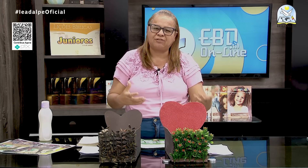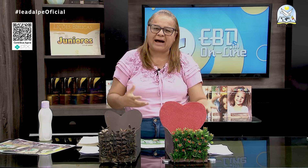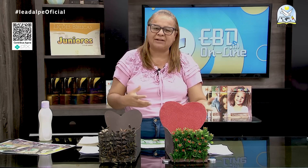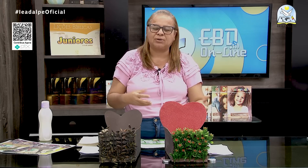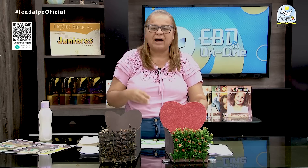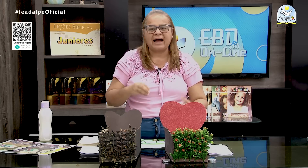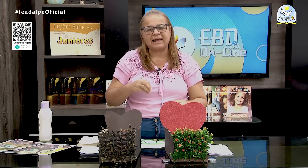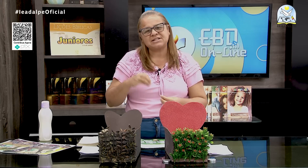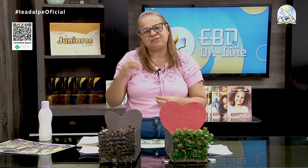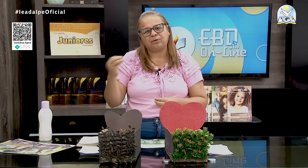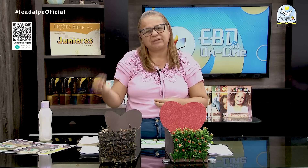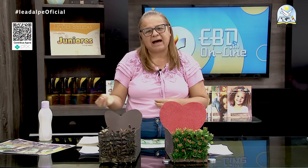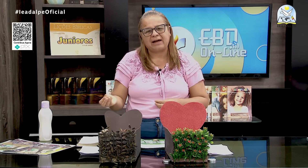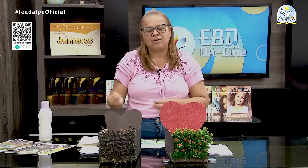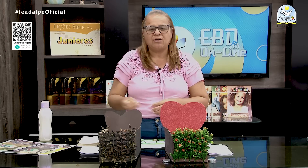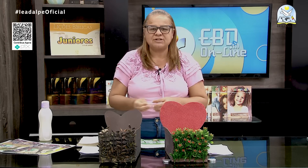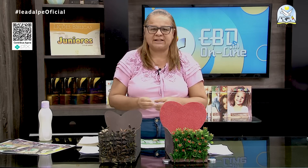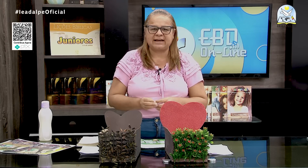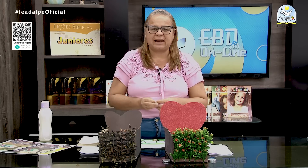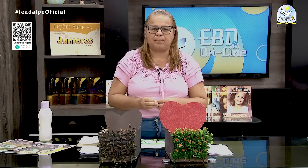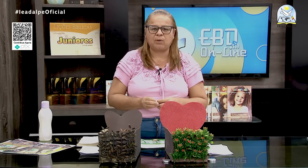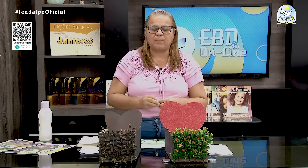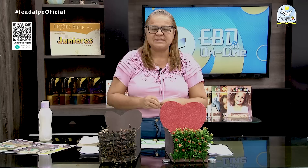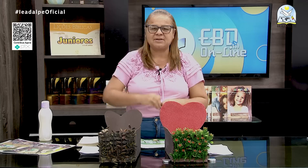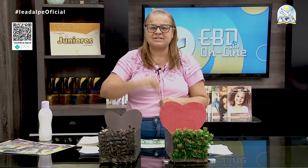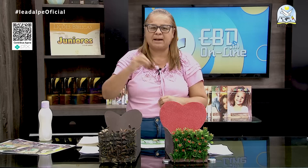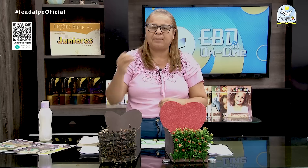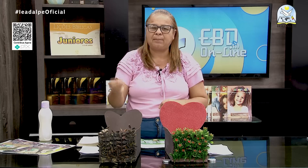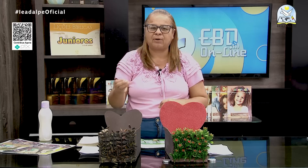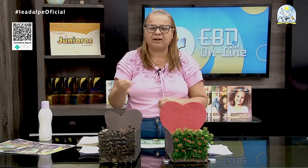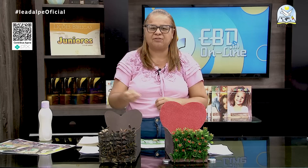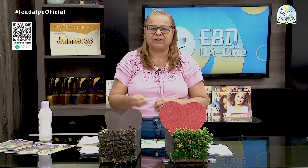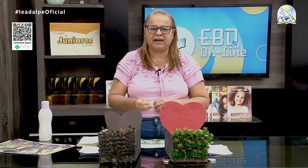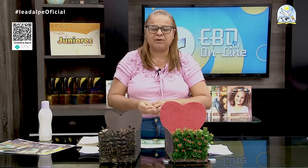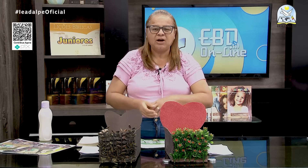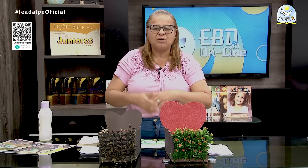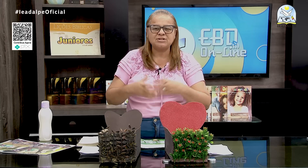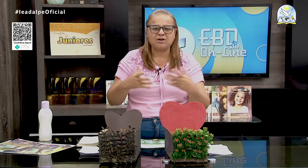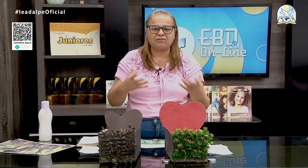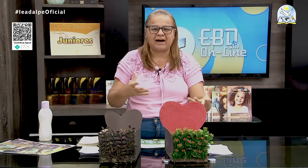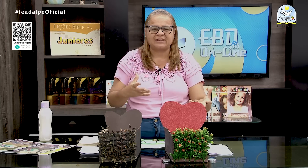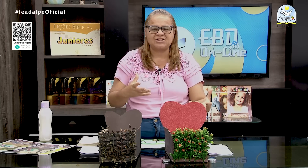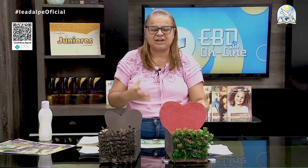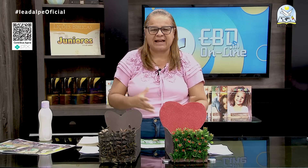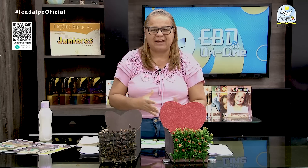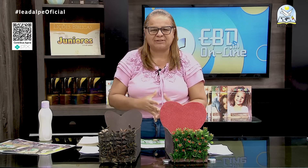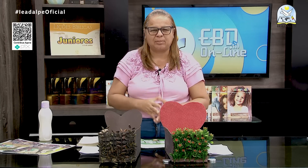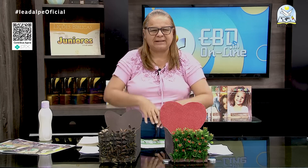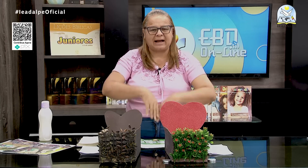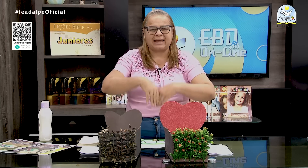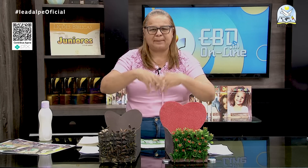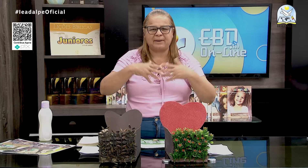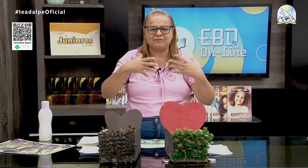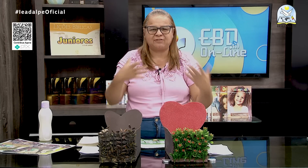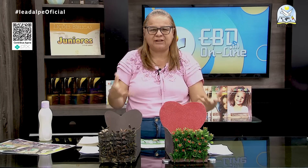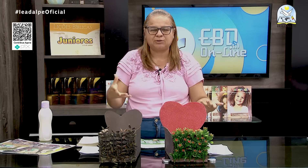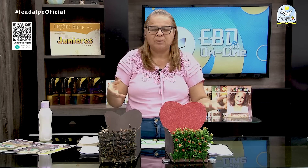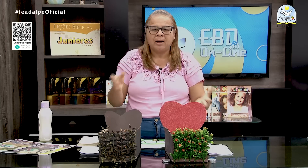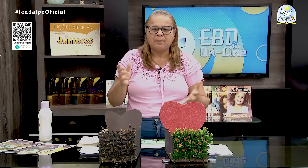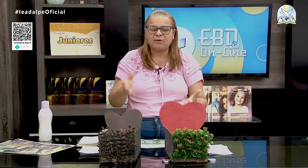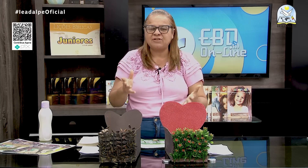novato aqueles que faltaram você tem aquela preocupação de saber porque não veio os novatos que chegaram também daquele